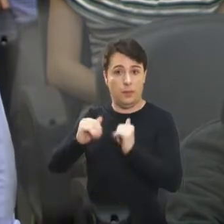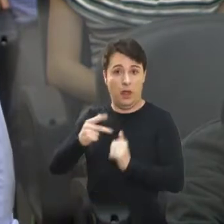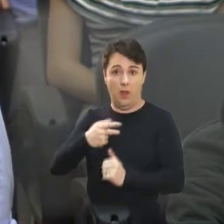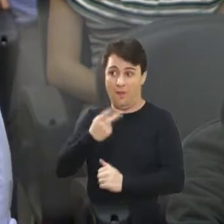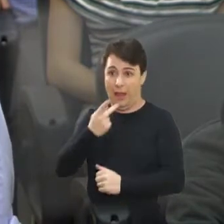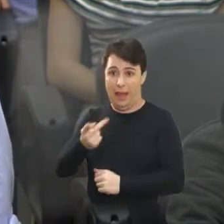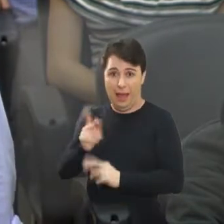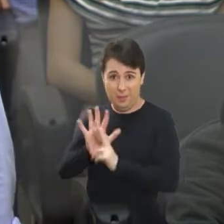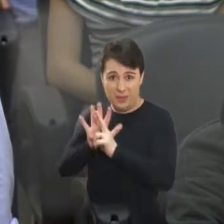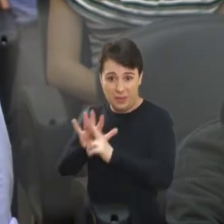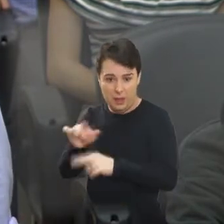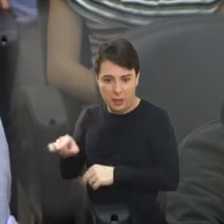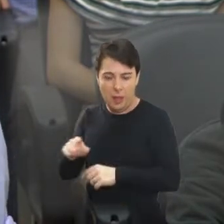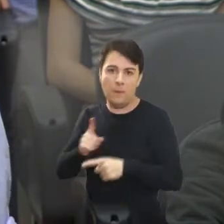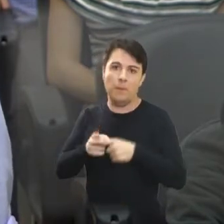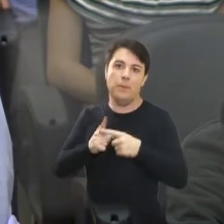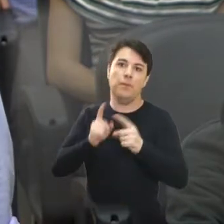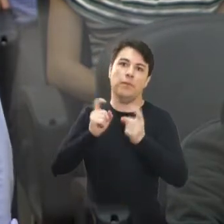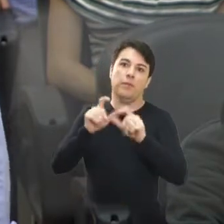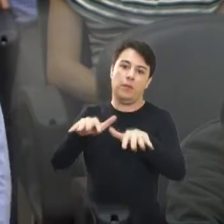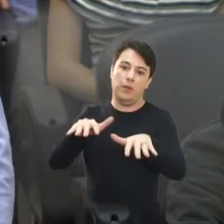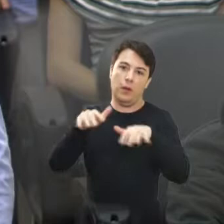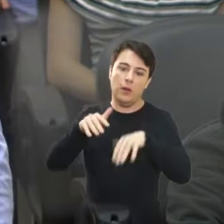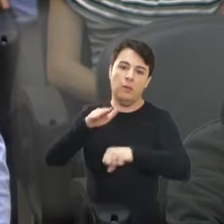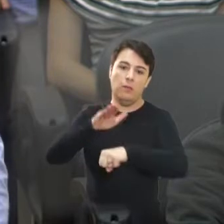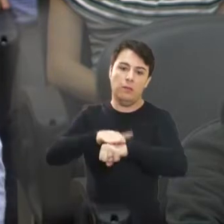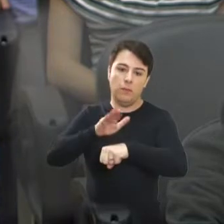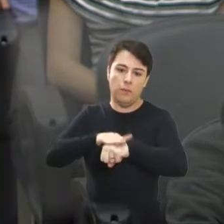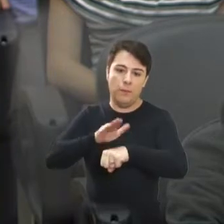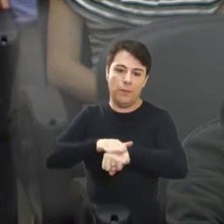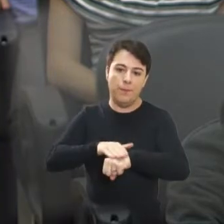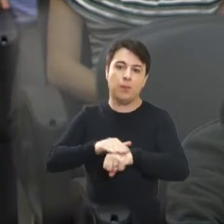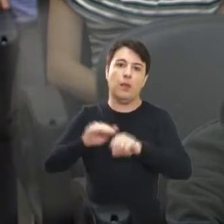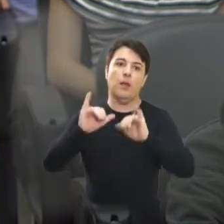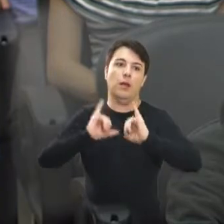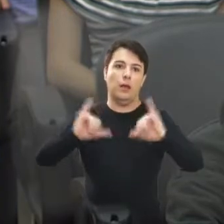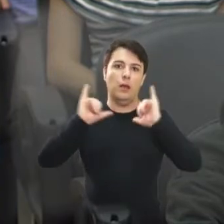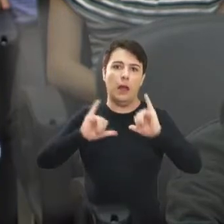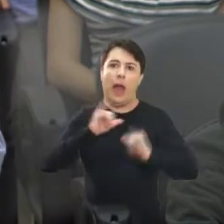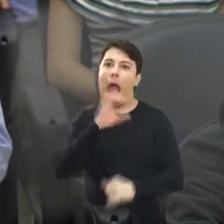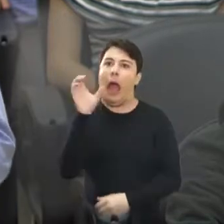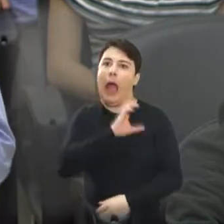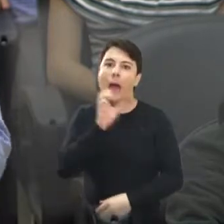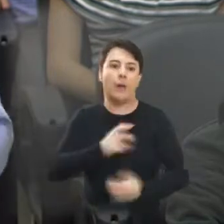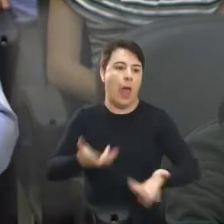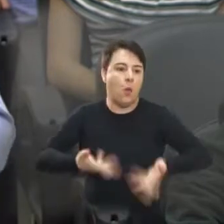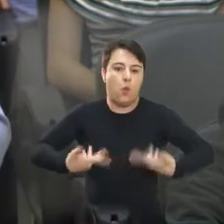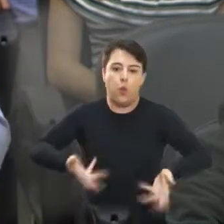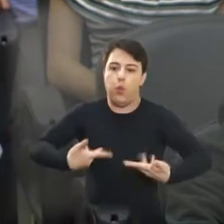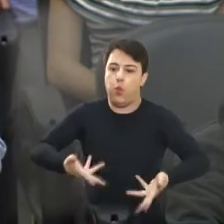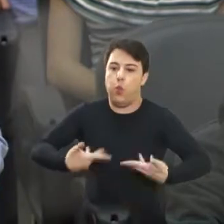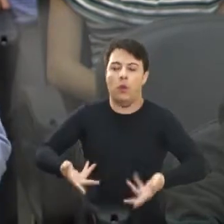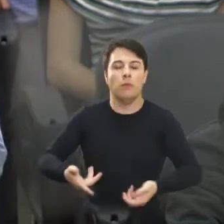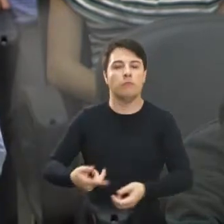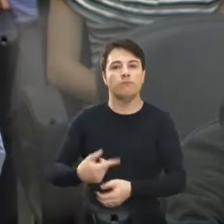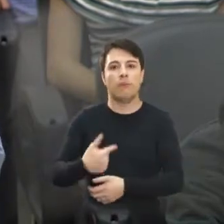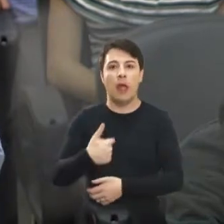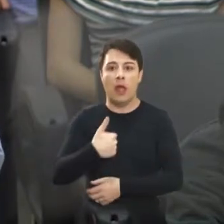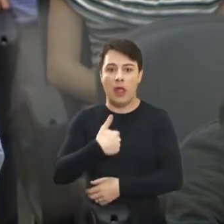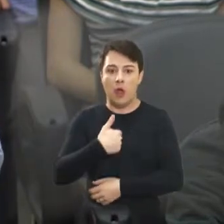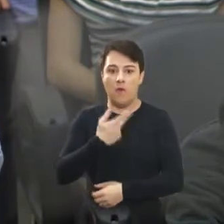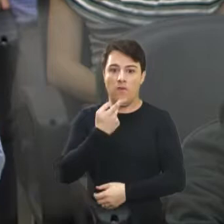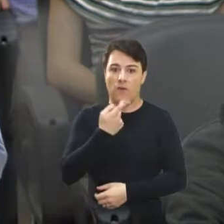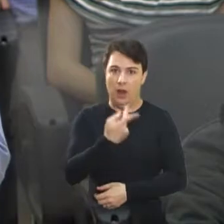ela, porque a audiência pública ela foi convocada de uma forma tão apressada que, para eu poder falar em nome